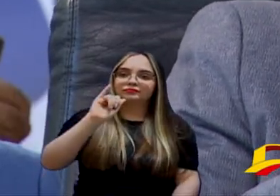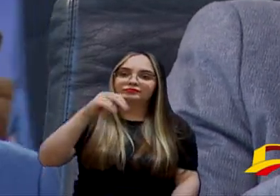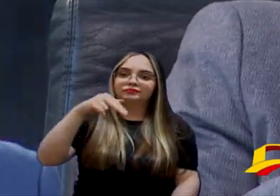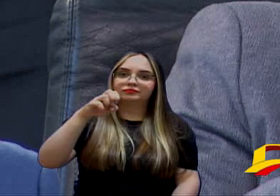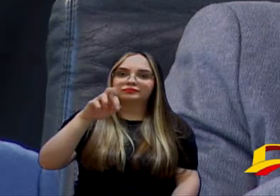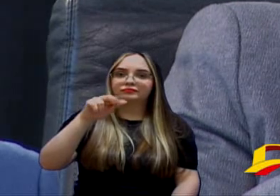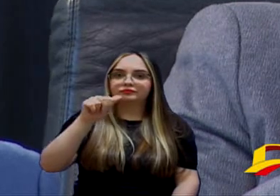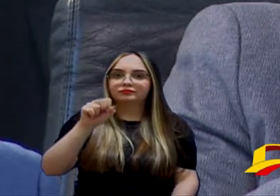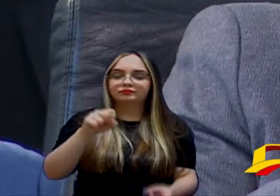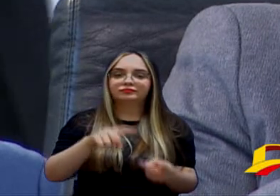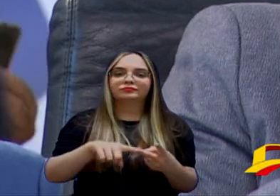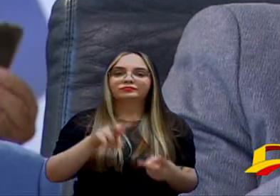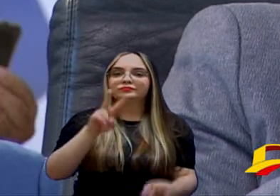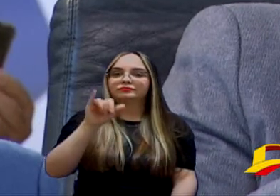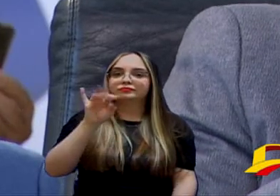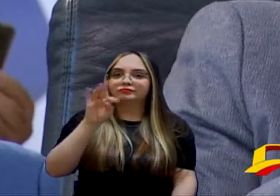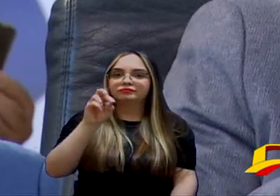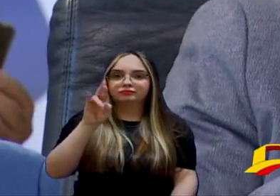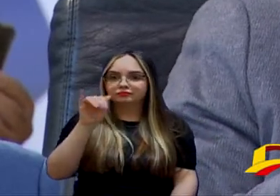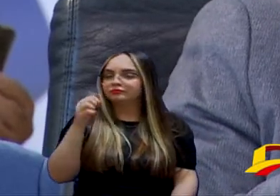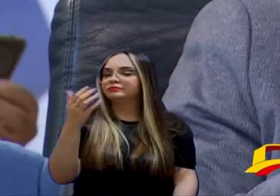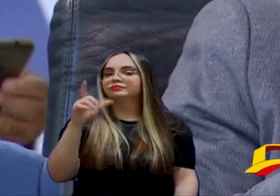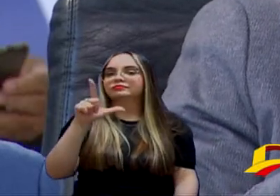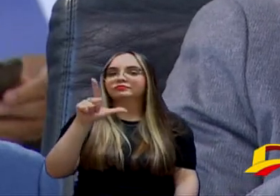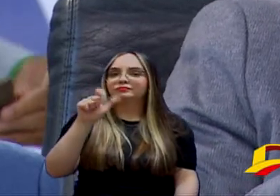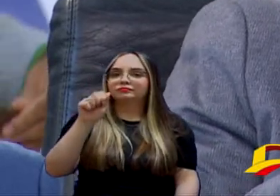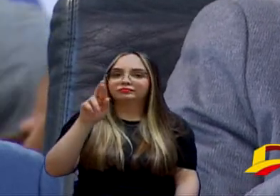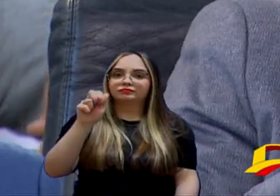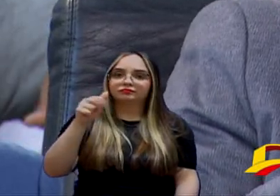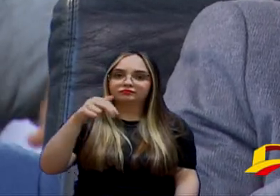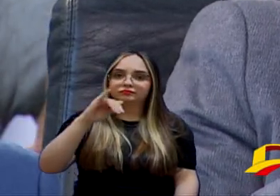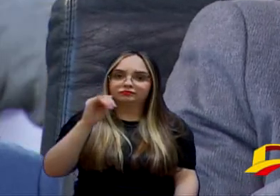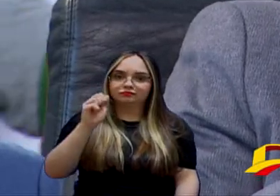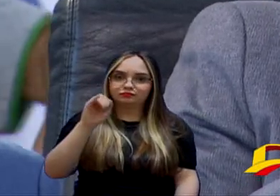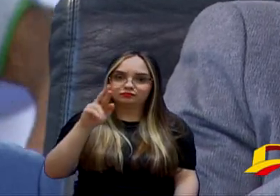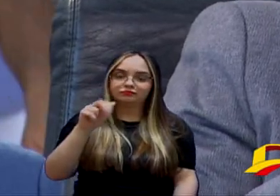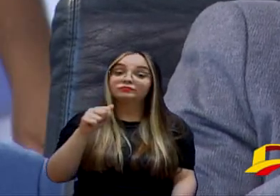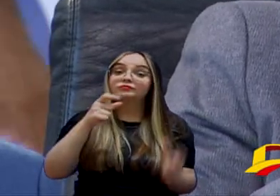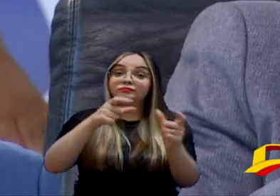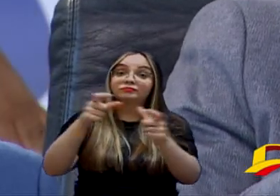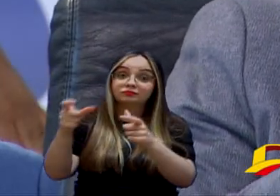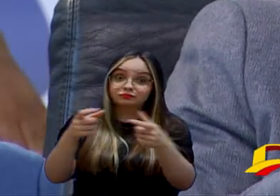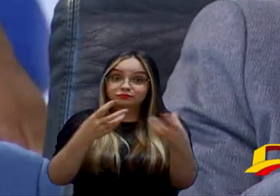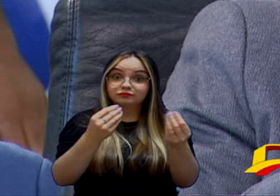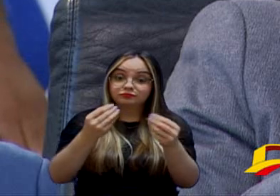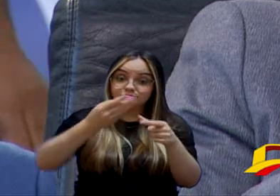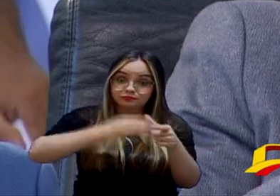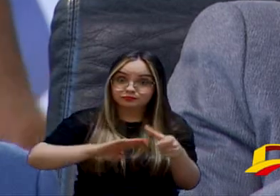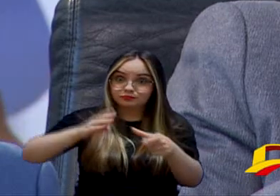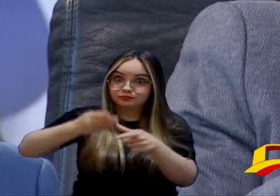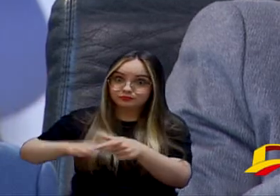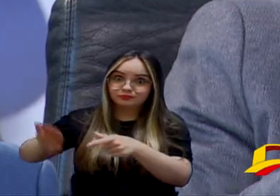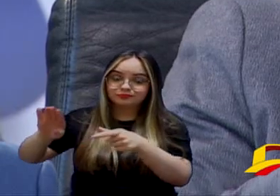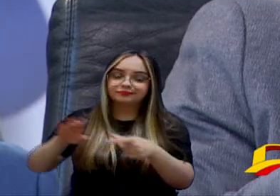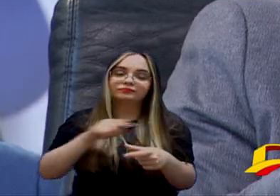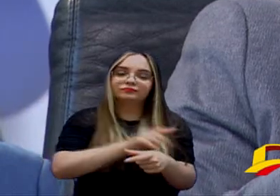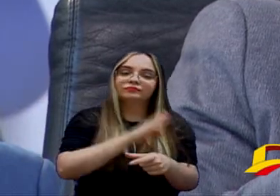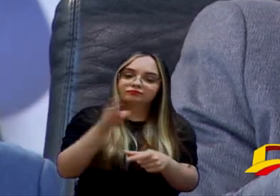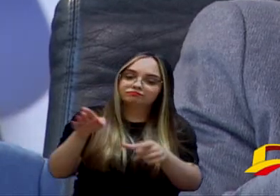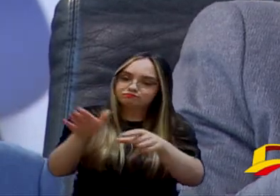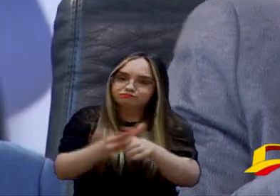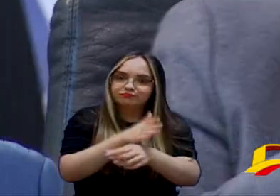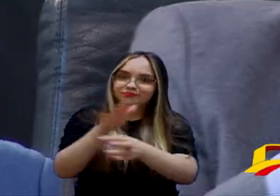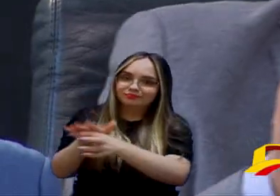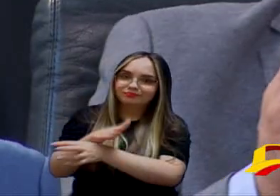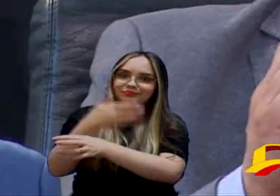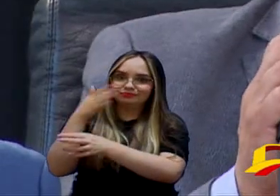Vitória Laranjeiras região aí e esses esses tapa buraco ele acaba ocorrendo e muitas vezes